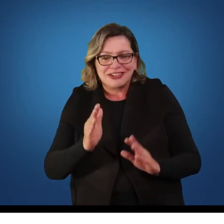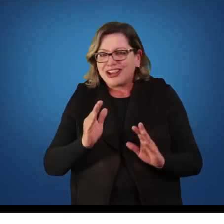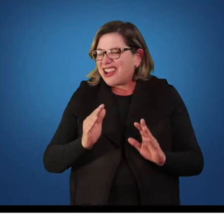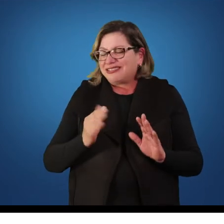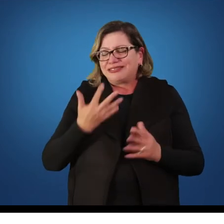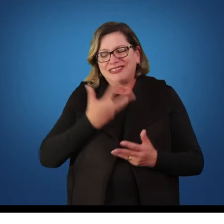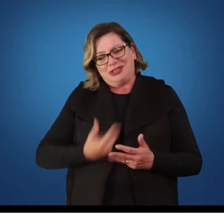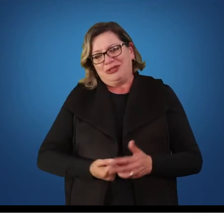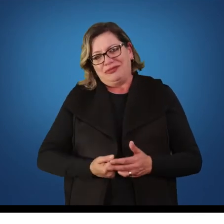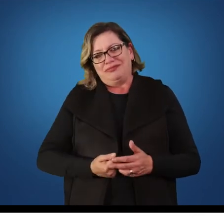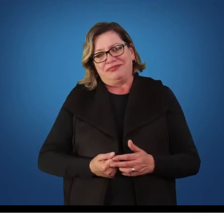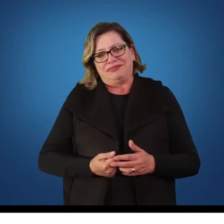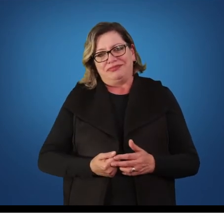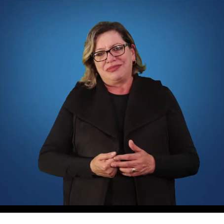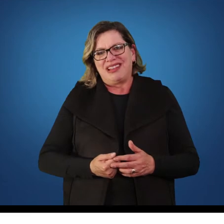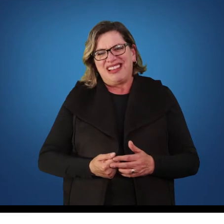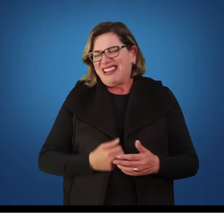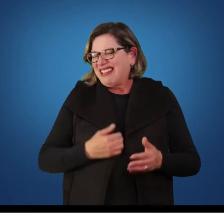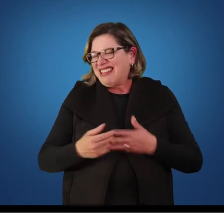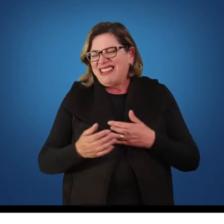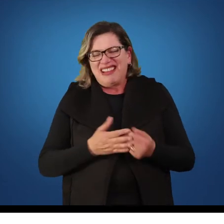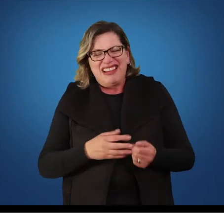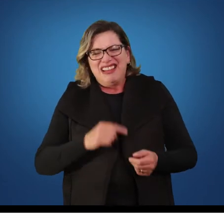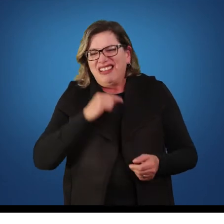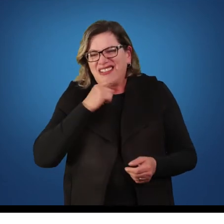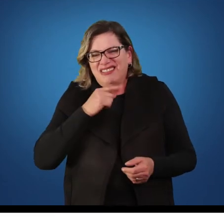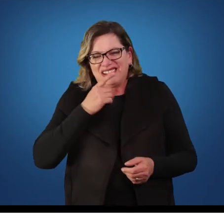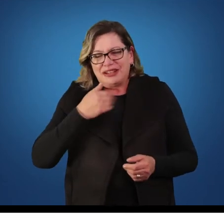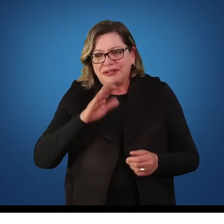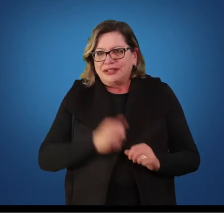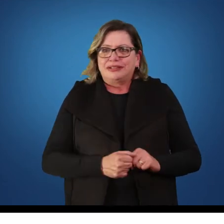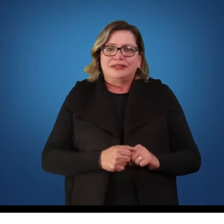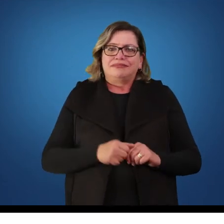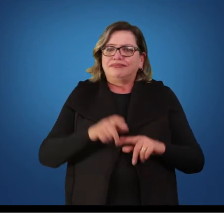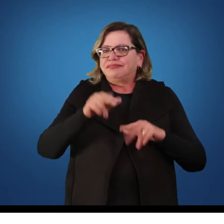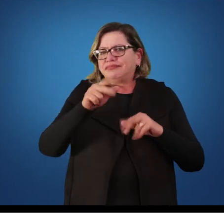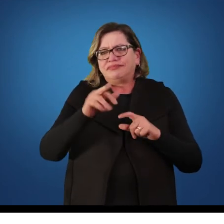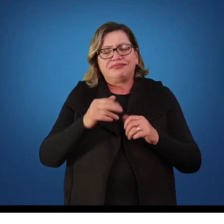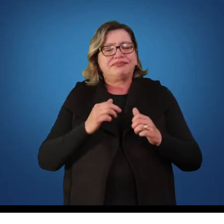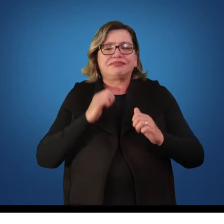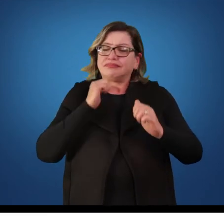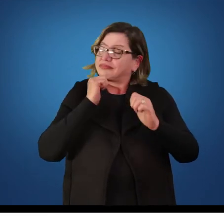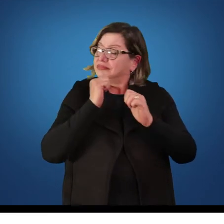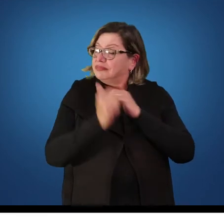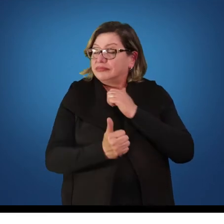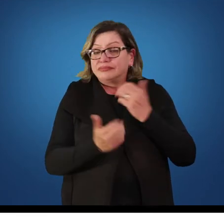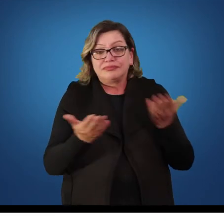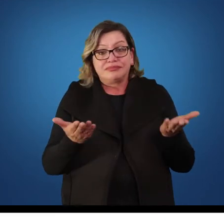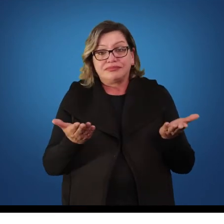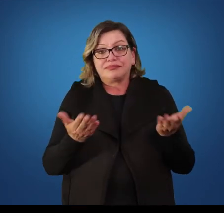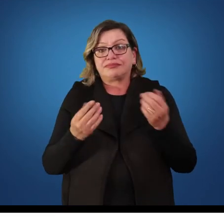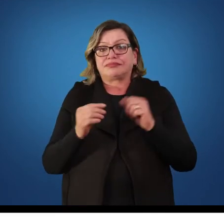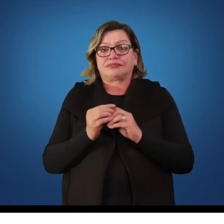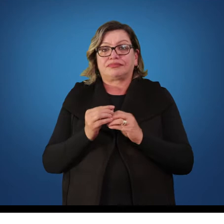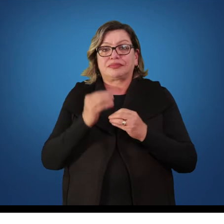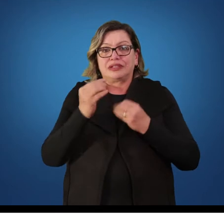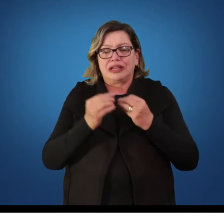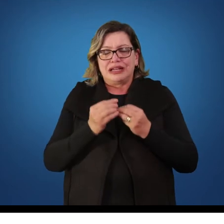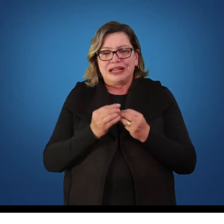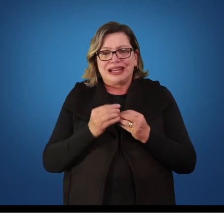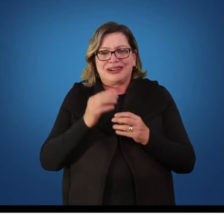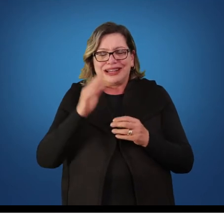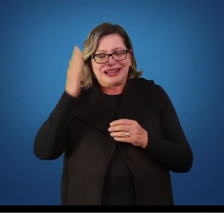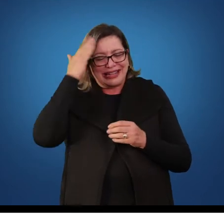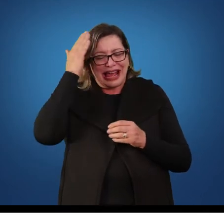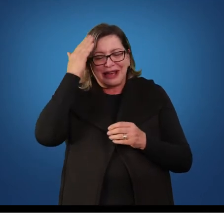né pra ela já não tem mais onde é a mesma coisa que sabe aquele